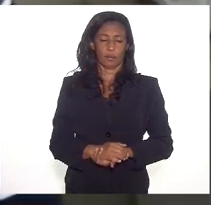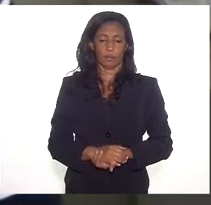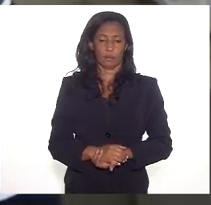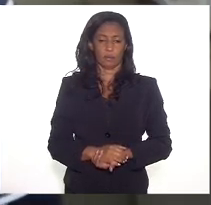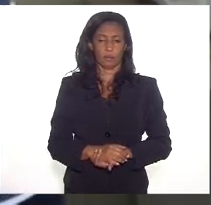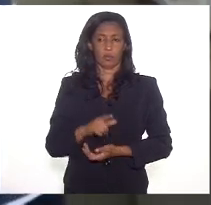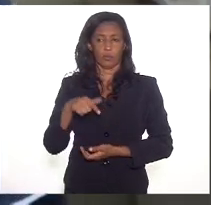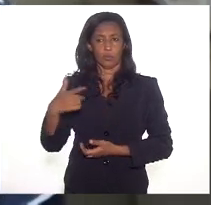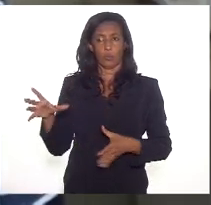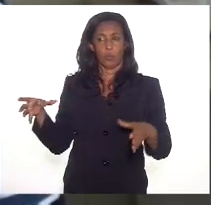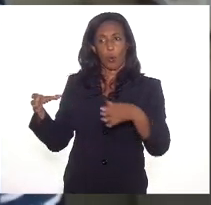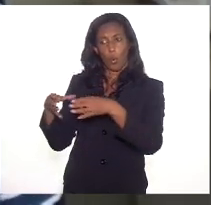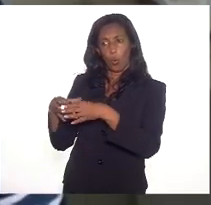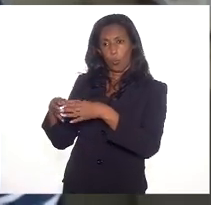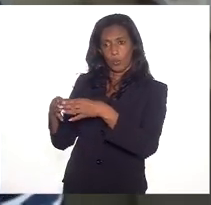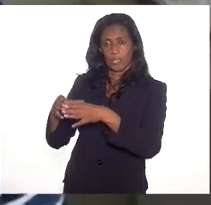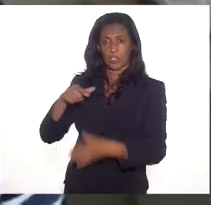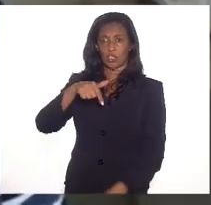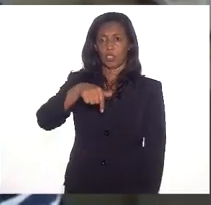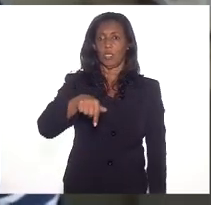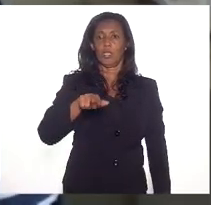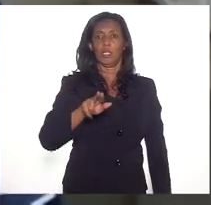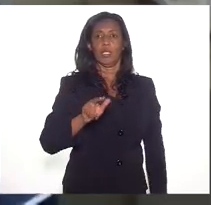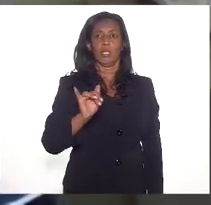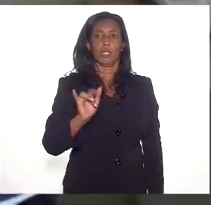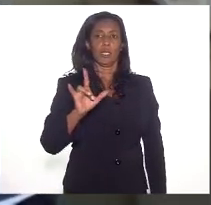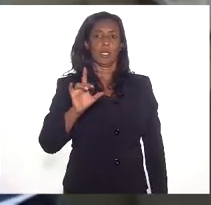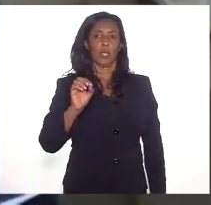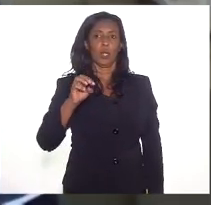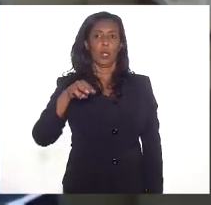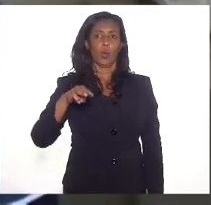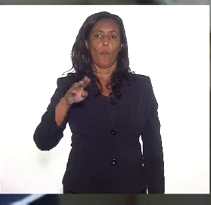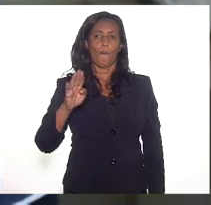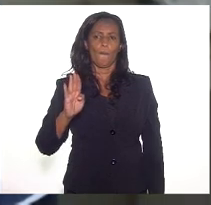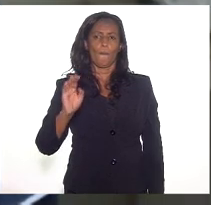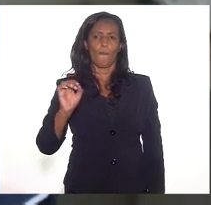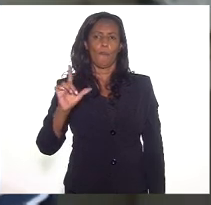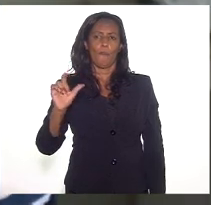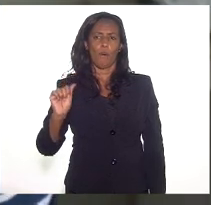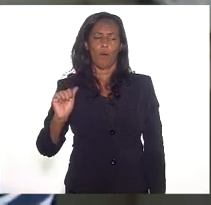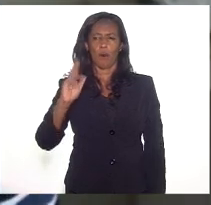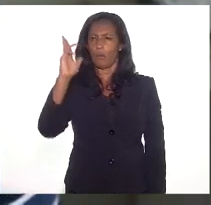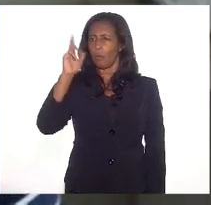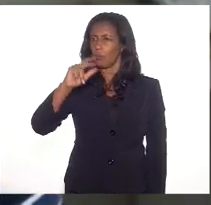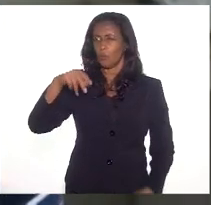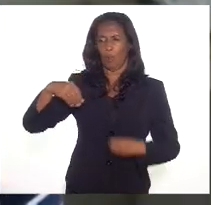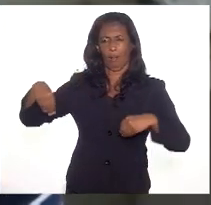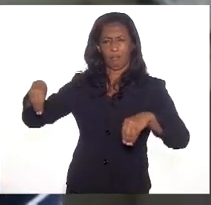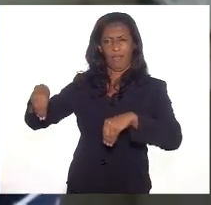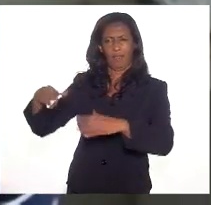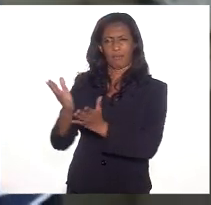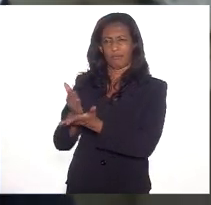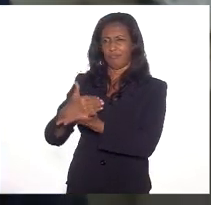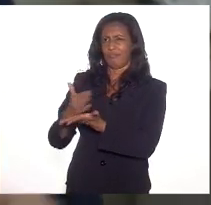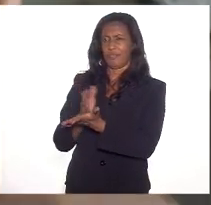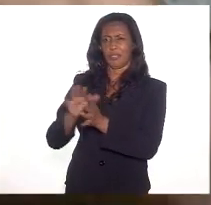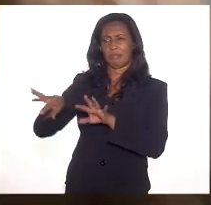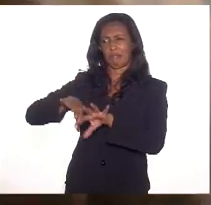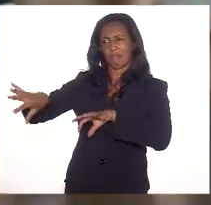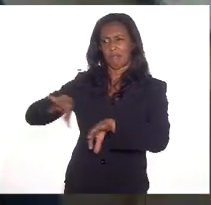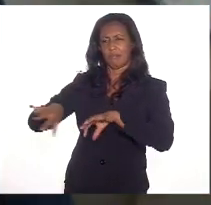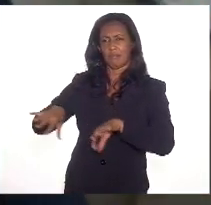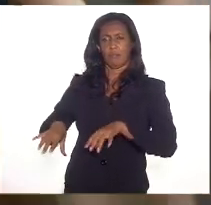uma comunidade quilombola, né, para que jamais aquela terra seja partilhada, né, por causa